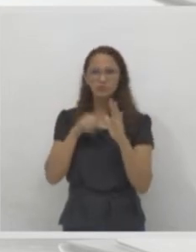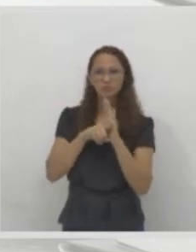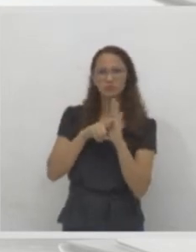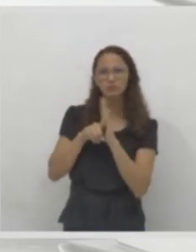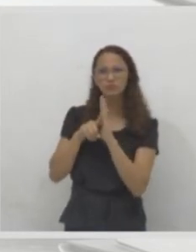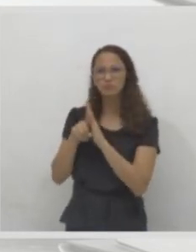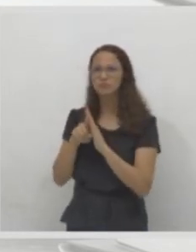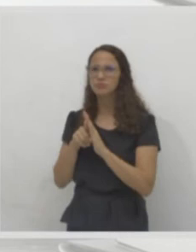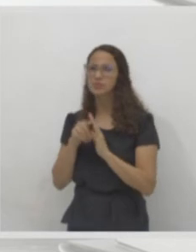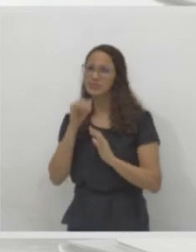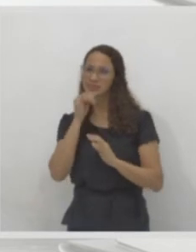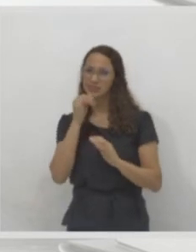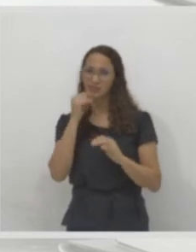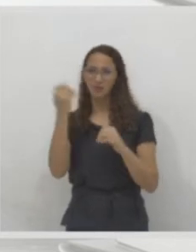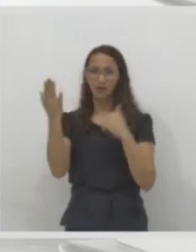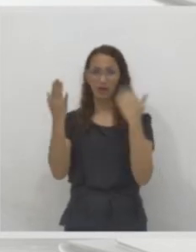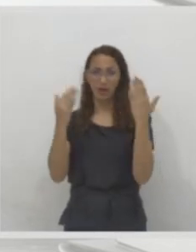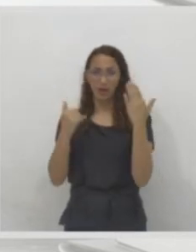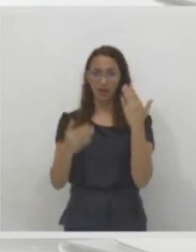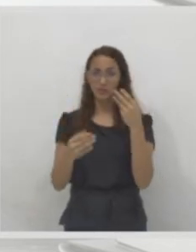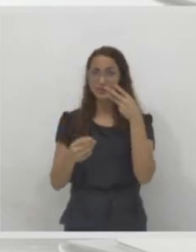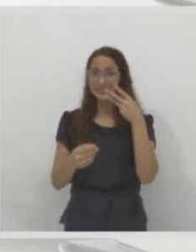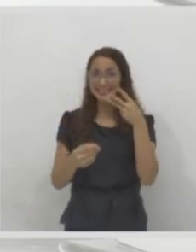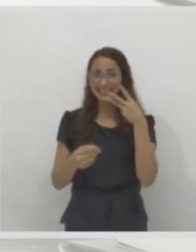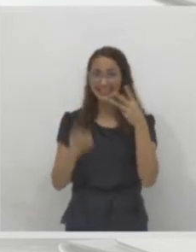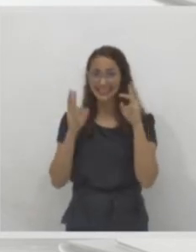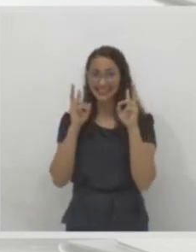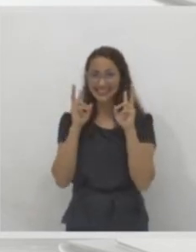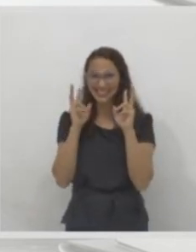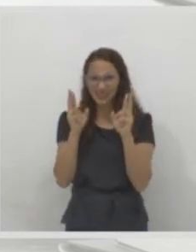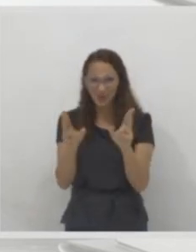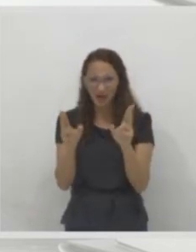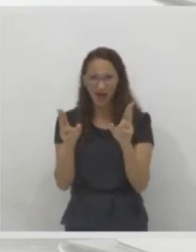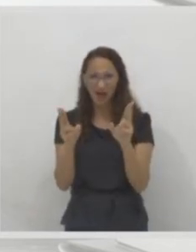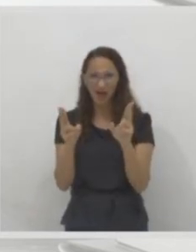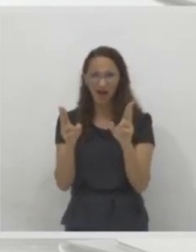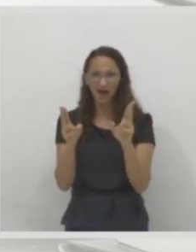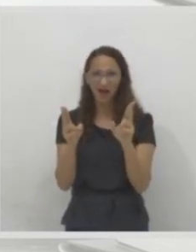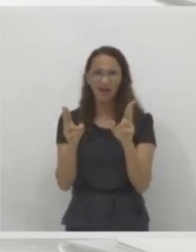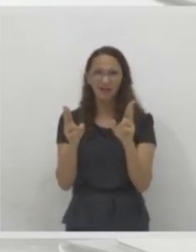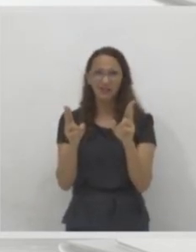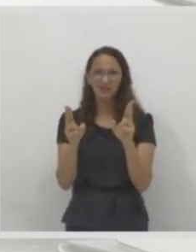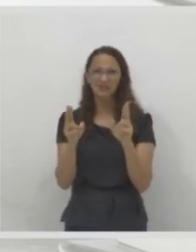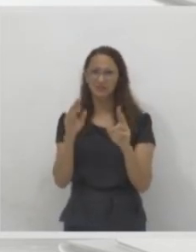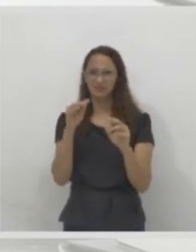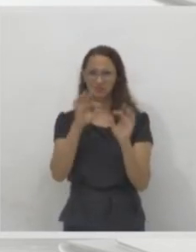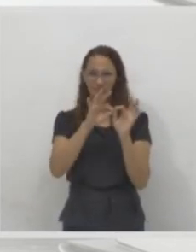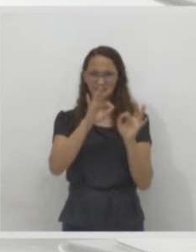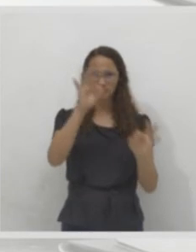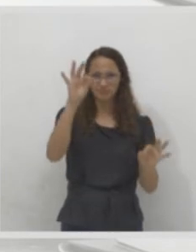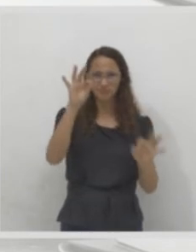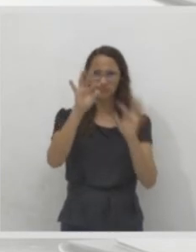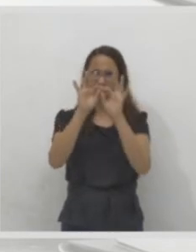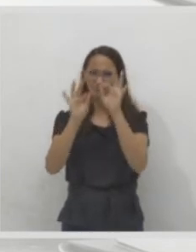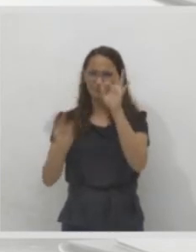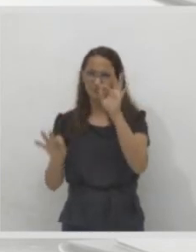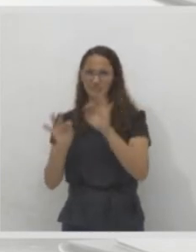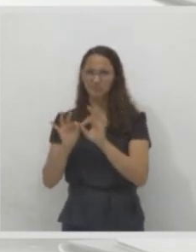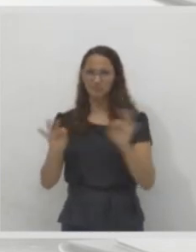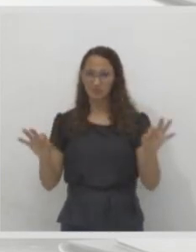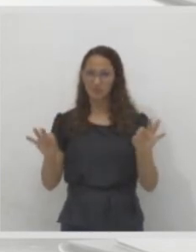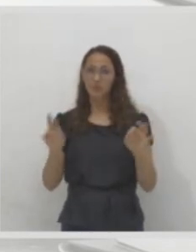os que têm 3 lados iguais, que medem, que têm as medidas iguais, eles são chamados